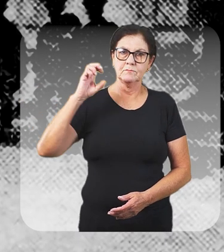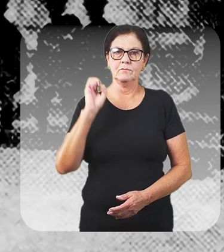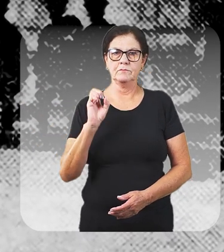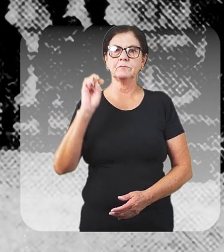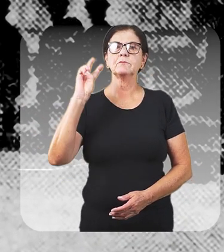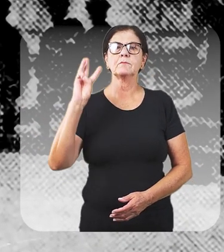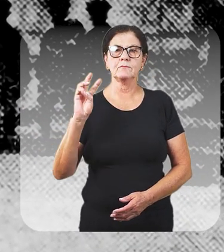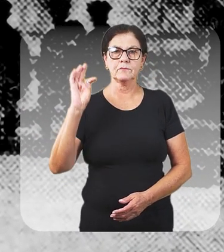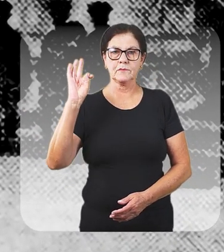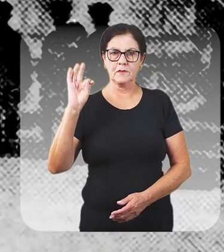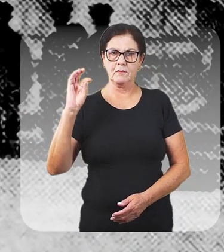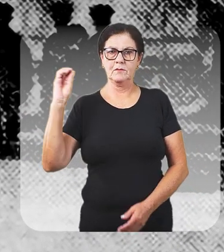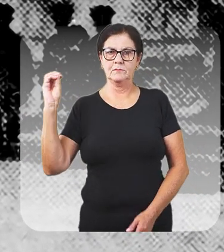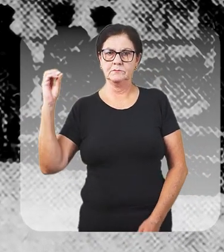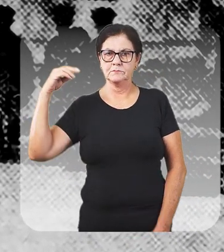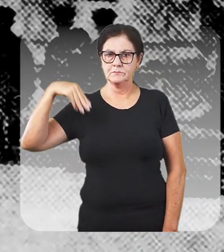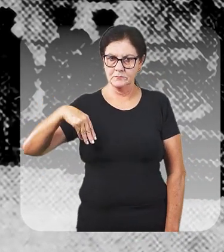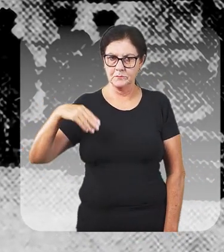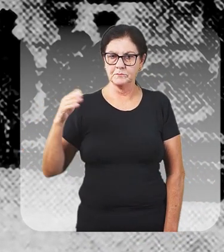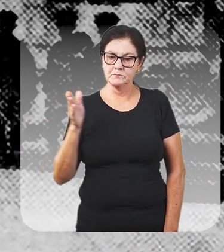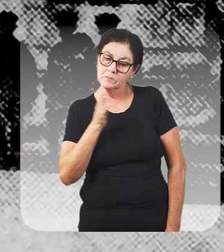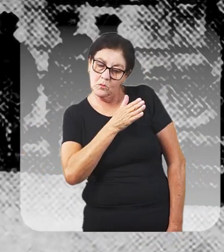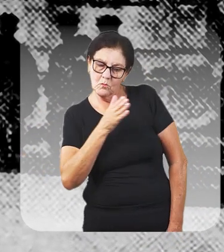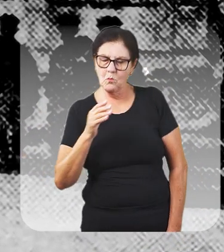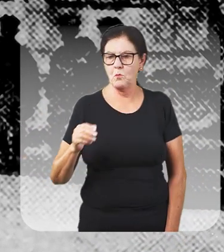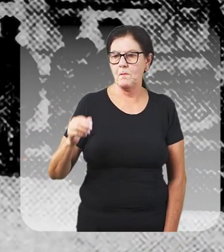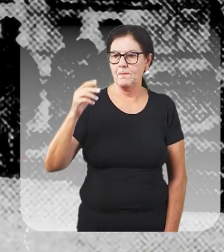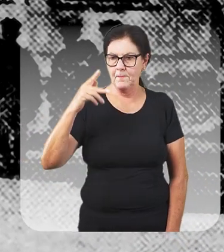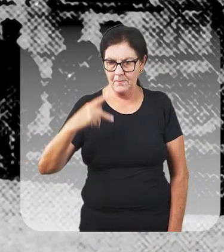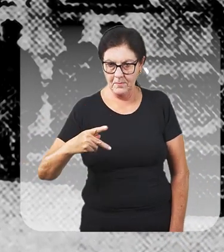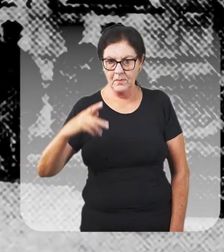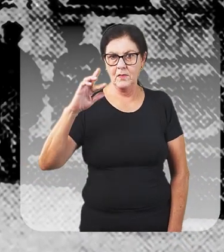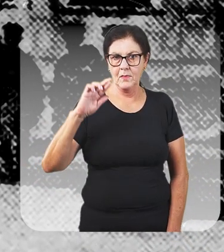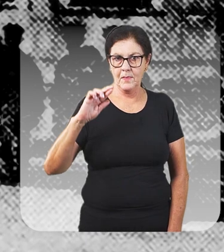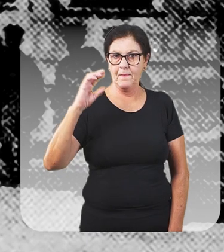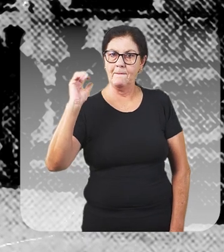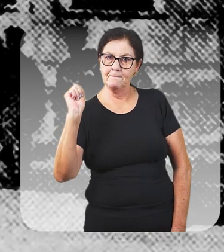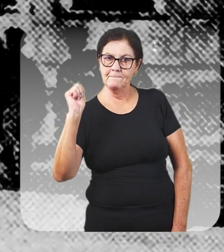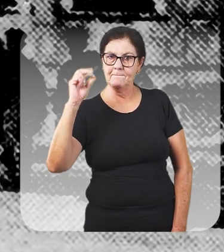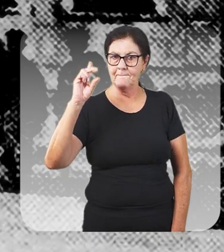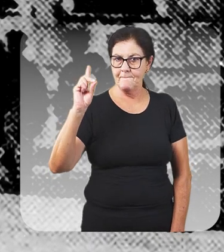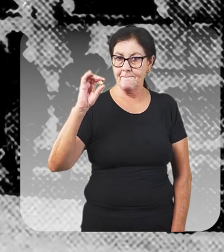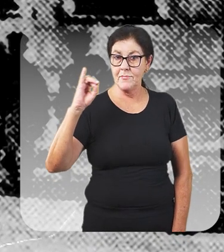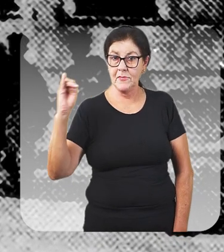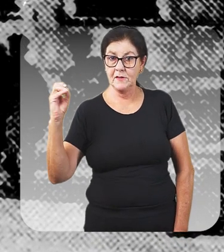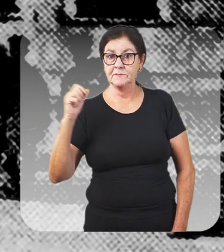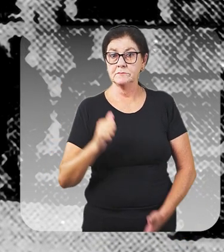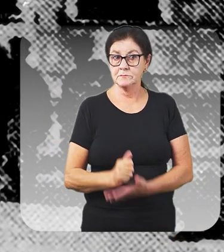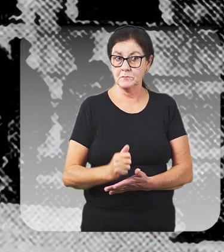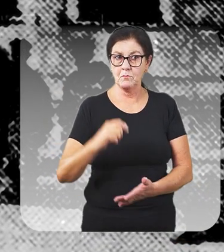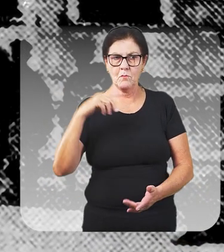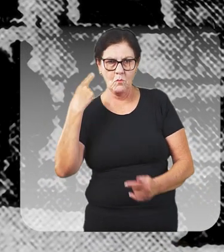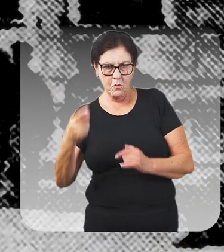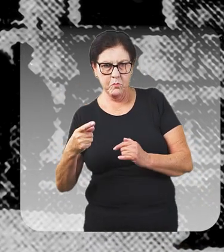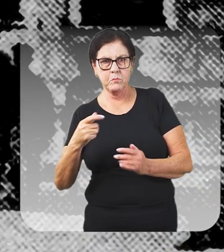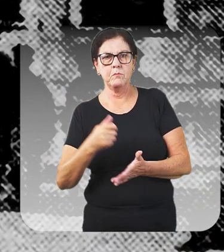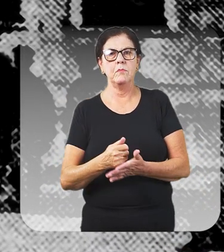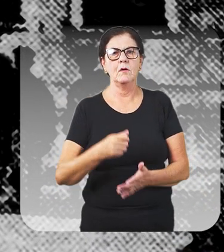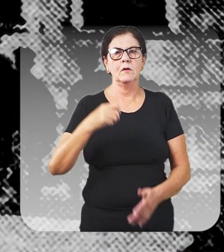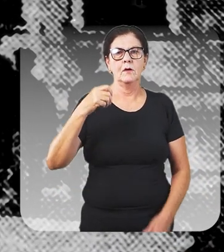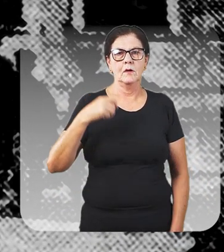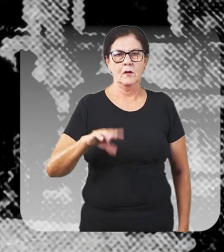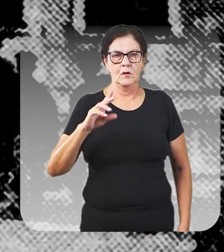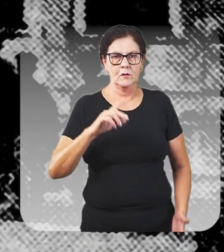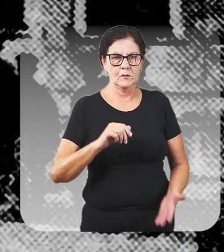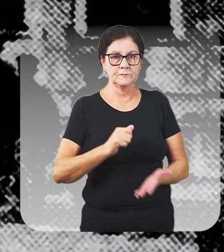Newton Prado e seus companheiros se prepararam para resistir ao cerco das forças legalistas. O plano inicial era